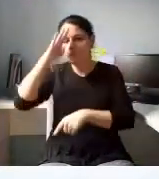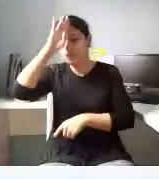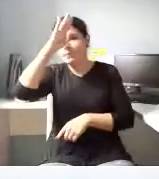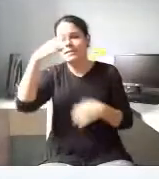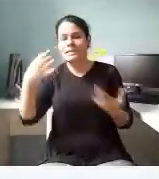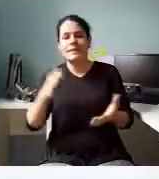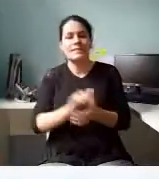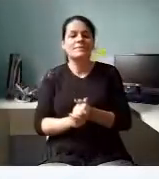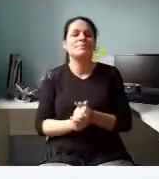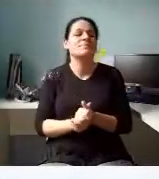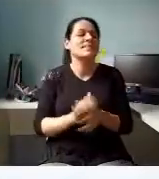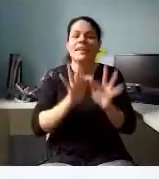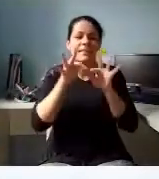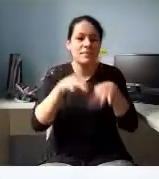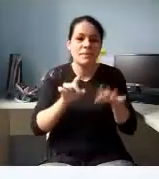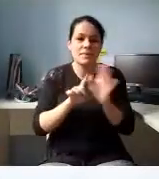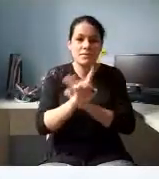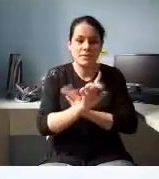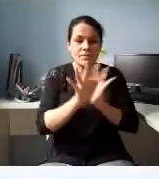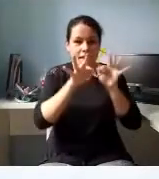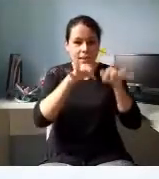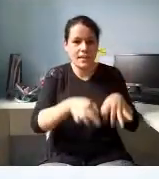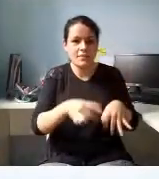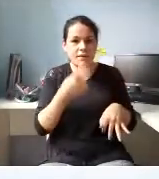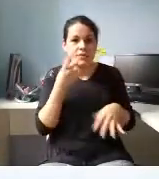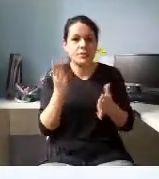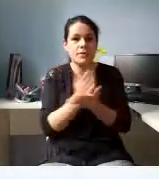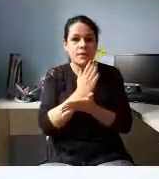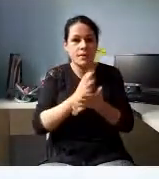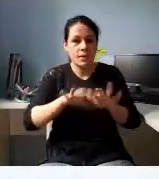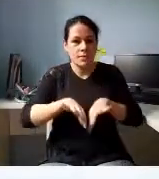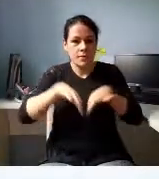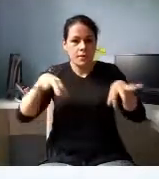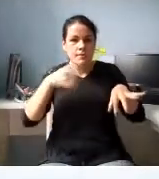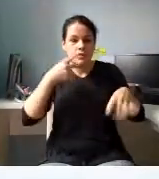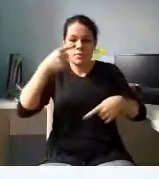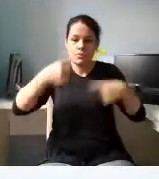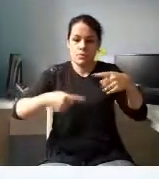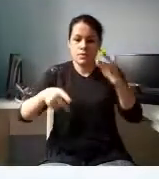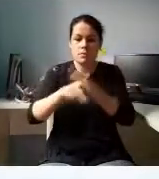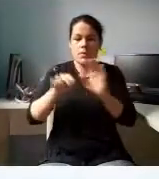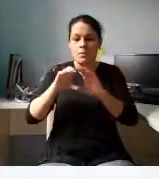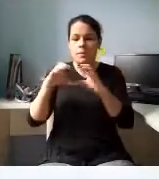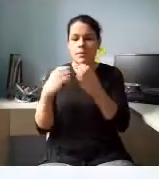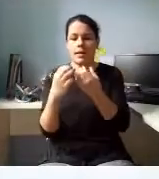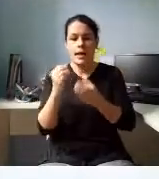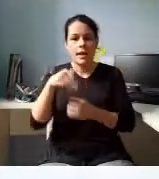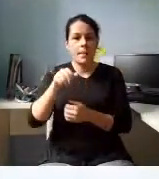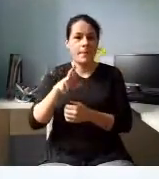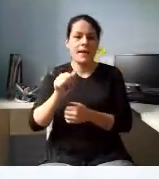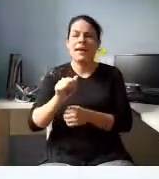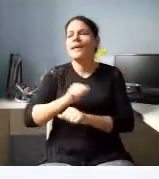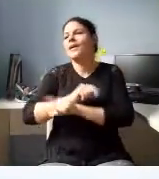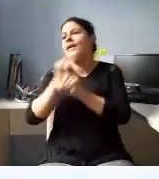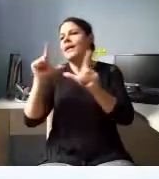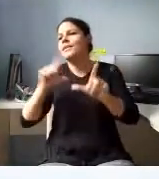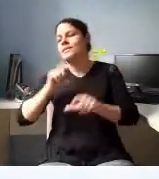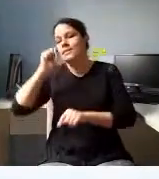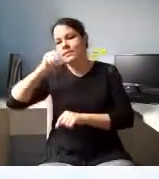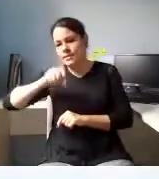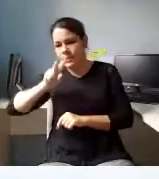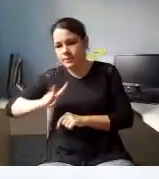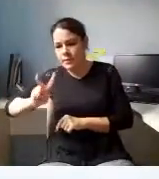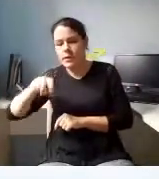uma coisa. Nós estamos aqui polarizados falando da disputa na Câmara. Claro que a Câmara tem todo o seu papel, a gente sabe qual é